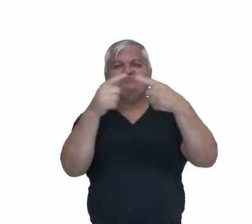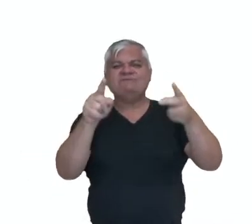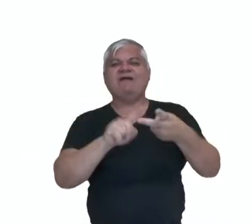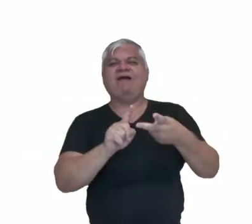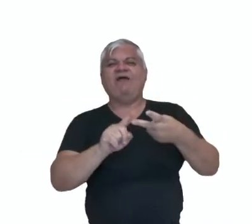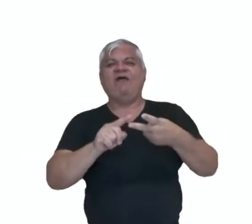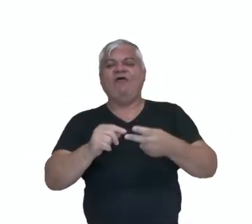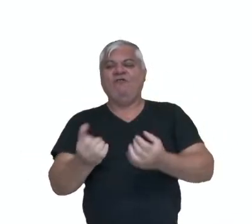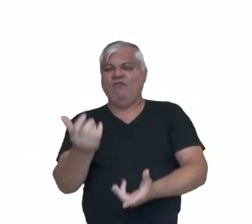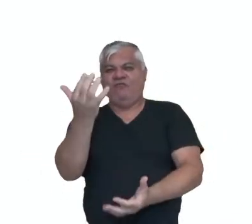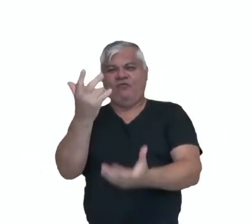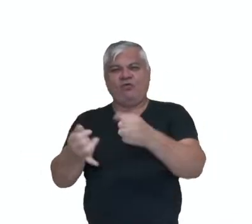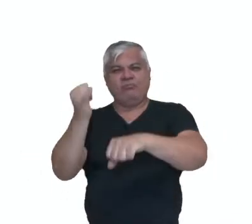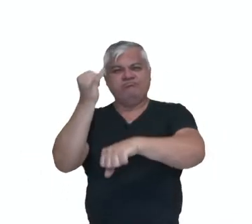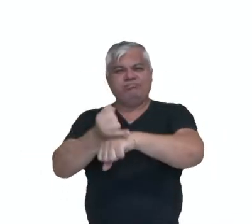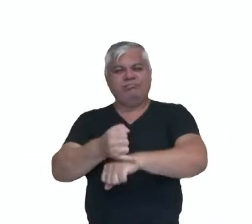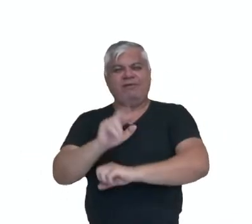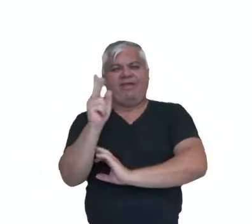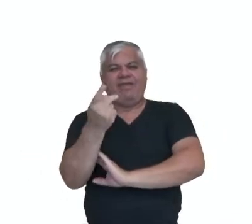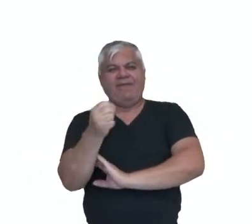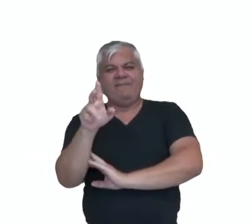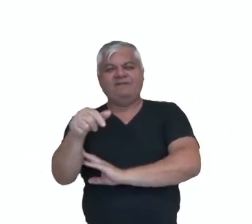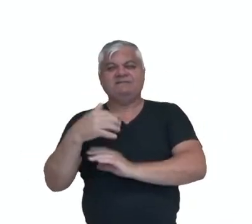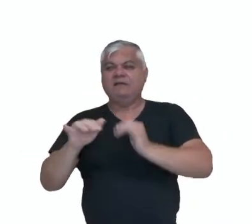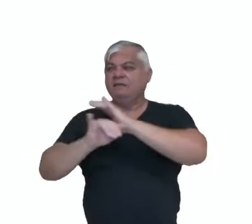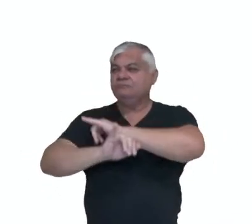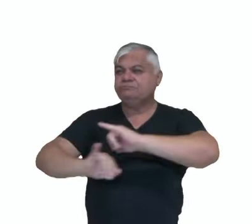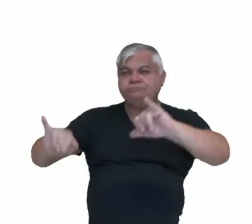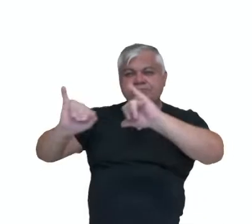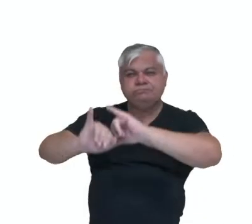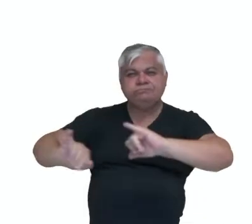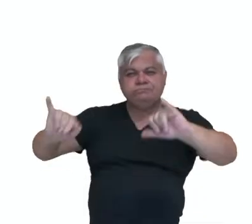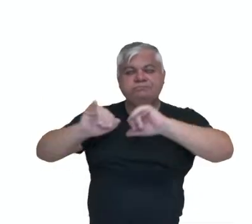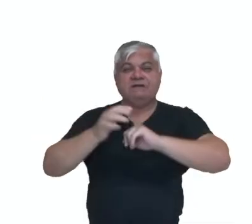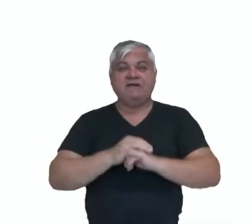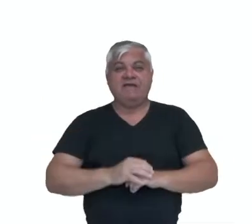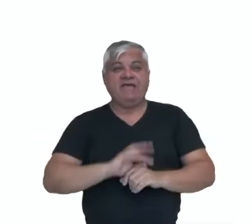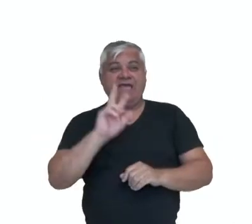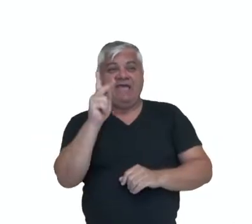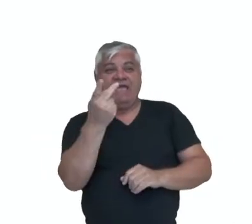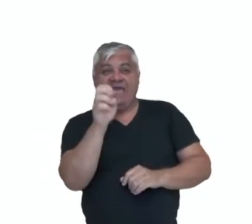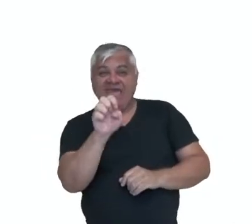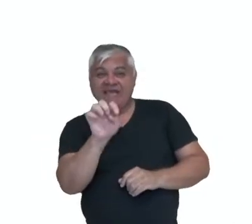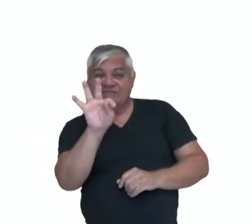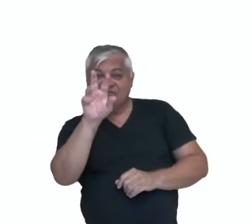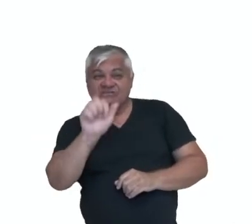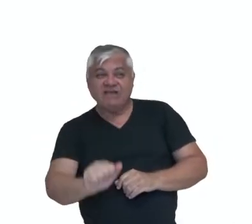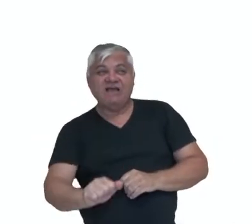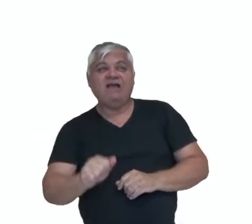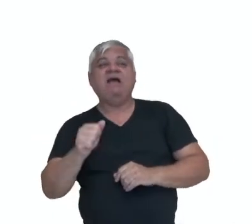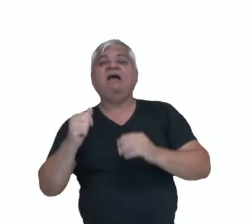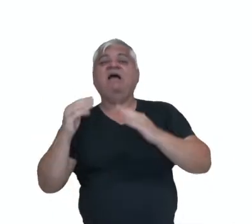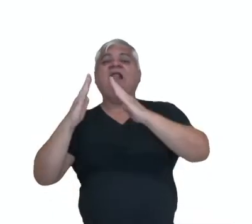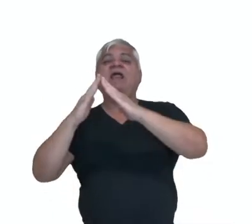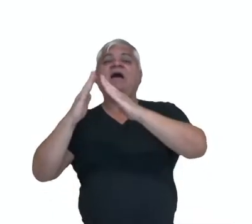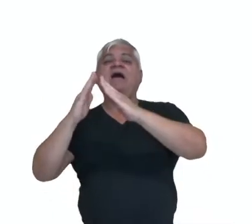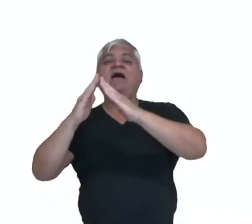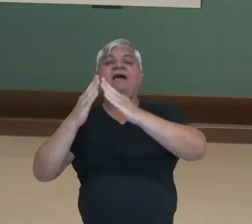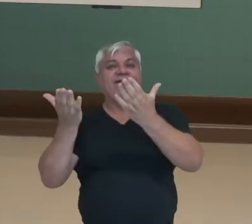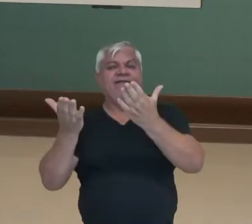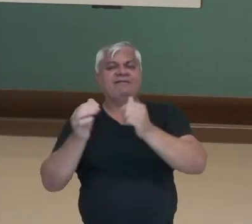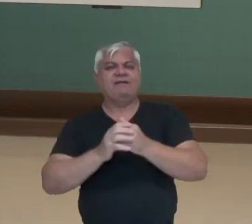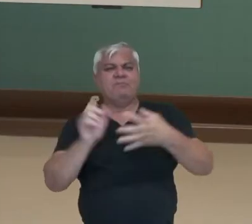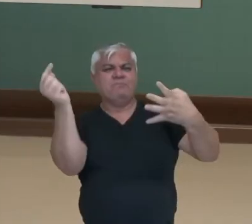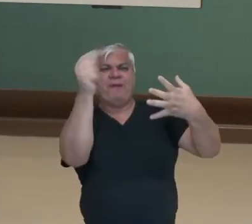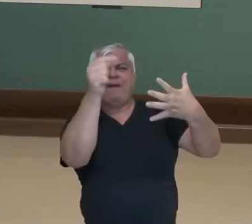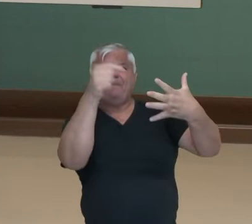metalurgia. Hermes, deus mensageiro. Hestia, deusa dos lares. Então, tem uma história que diz o